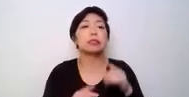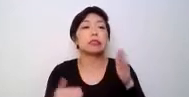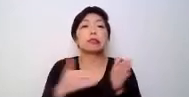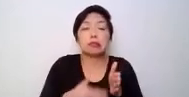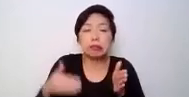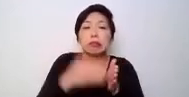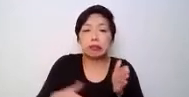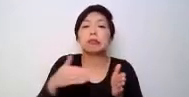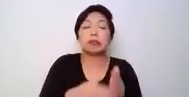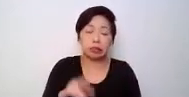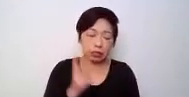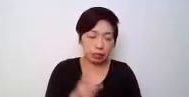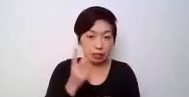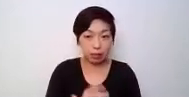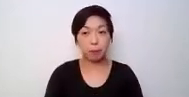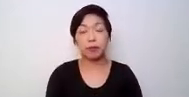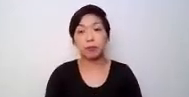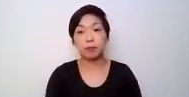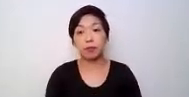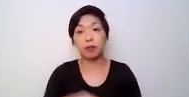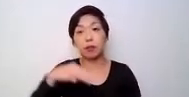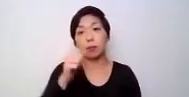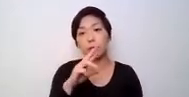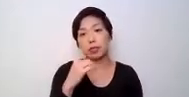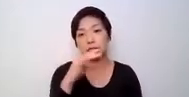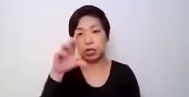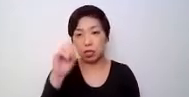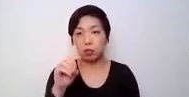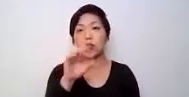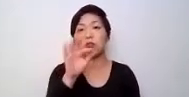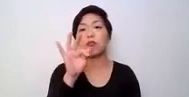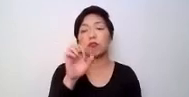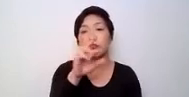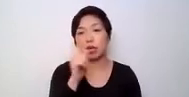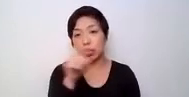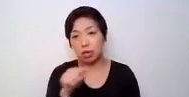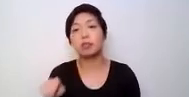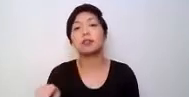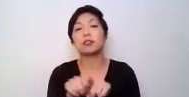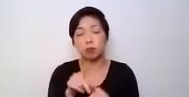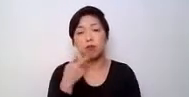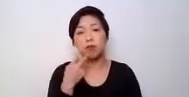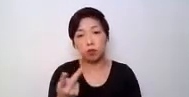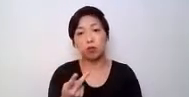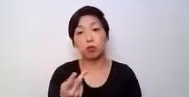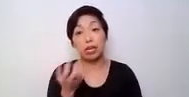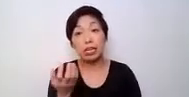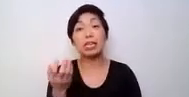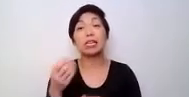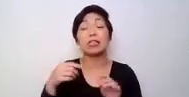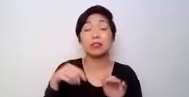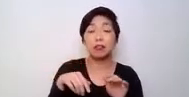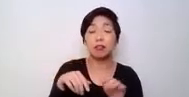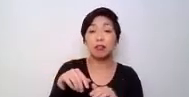dela o Marcelo também Ferraz falou que queria fazer um trabalho da faculdade o MASP já está